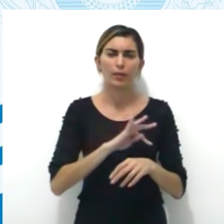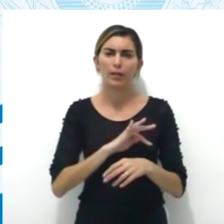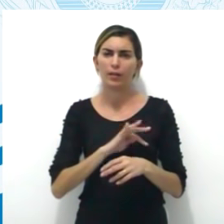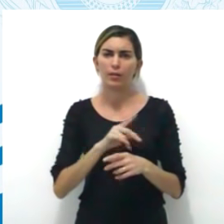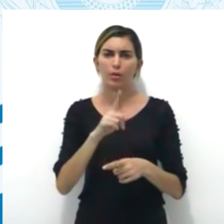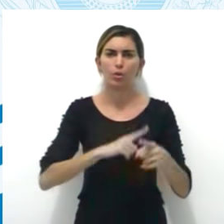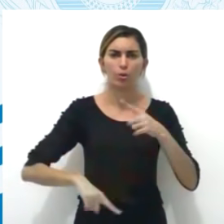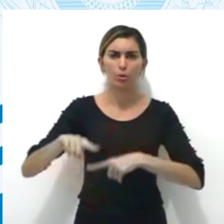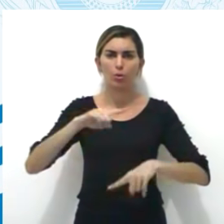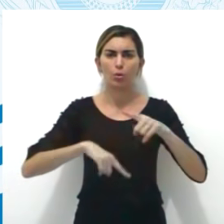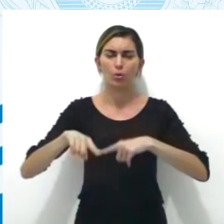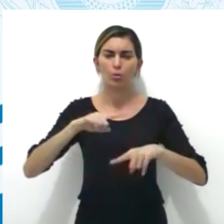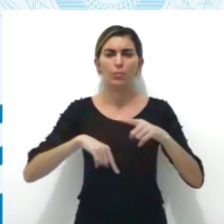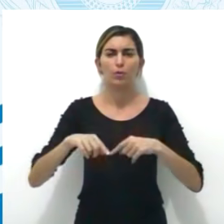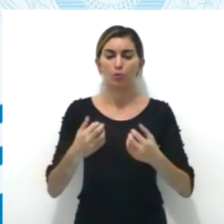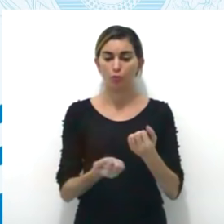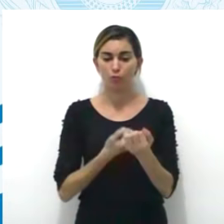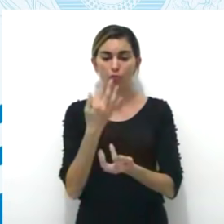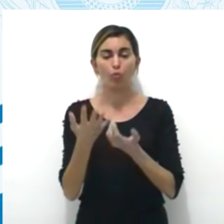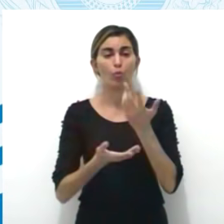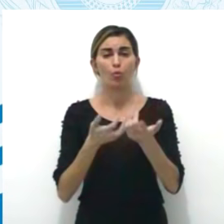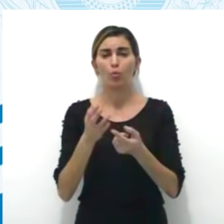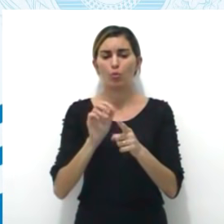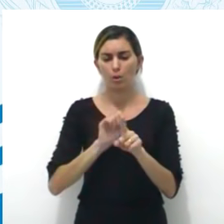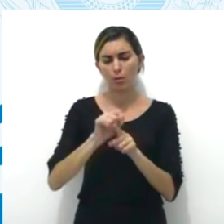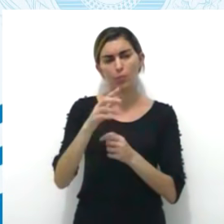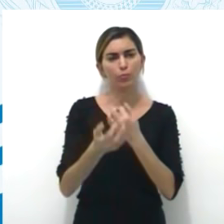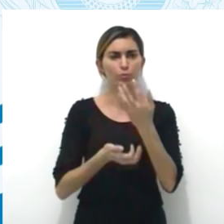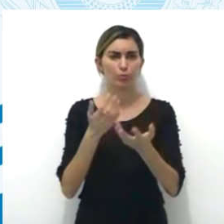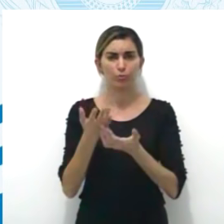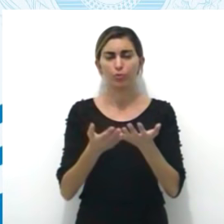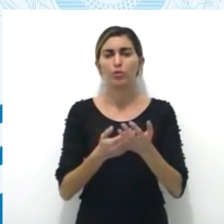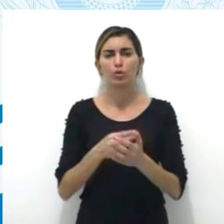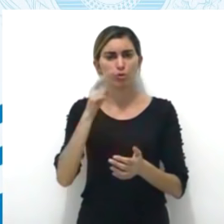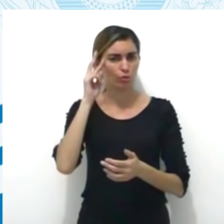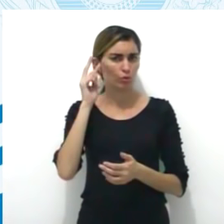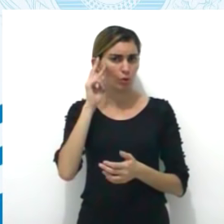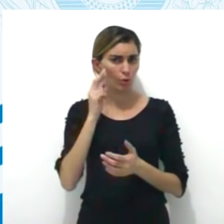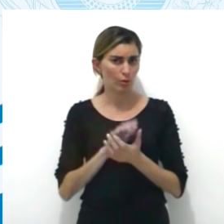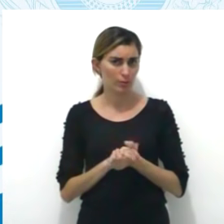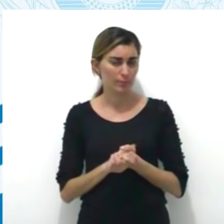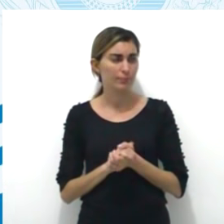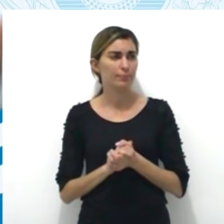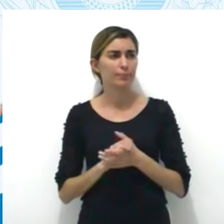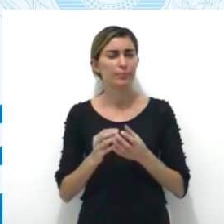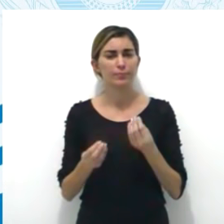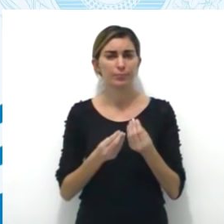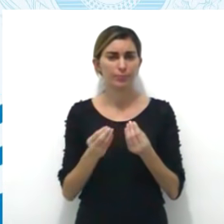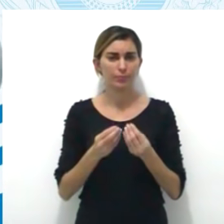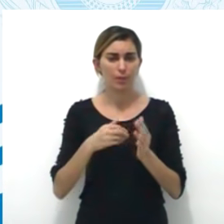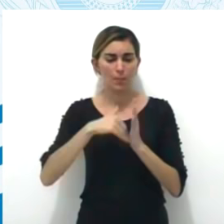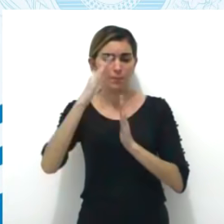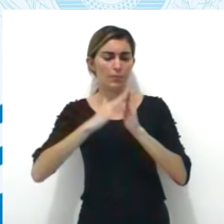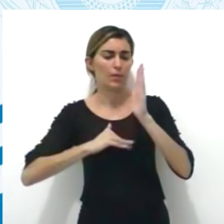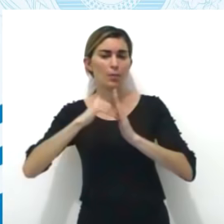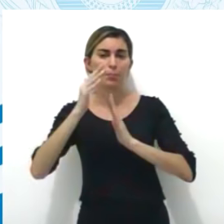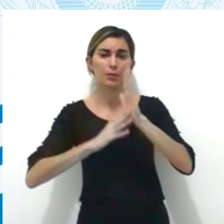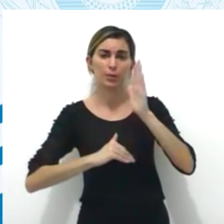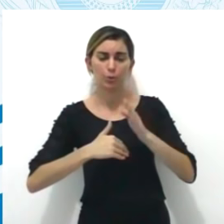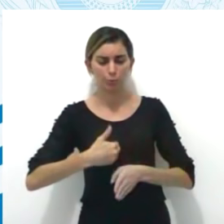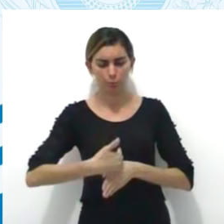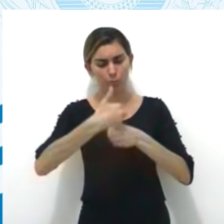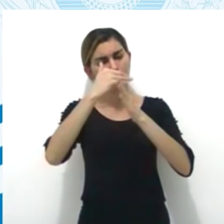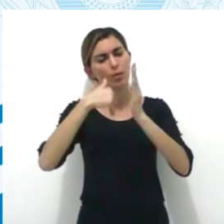utilizava? Domínio do fogo. Então, na realidade, as fontes históricas que chegamos a isso, as pinturas